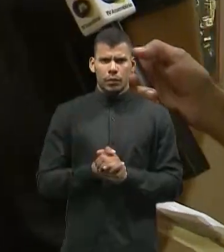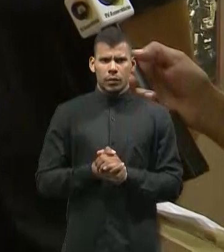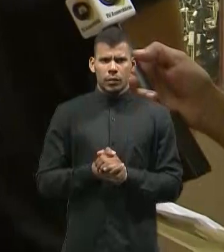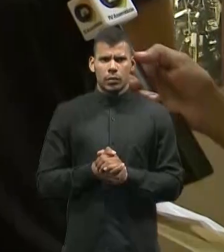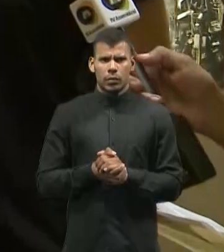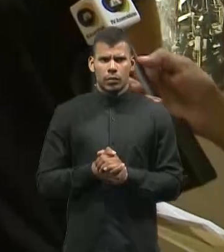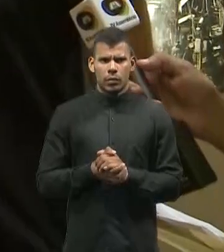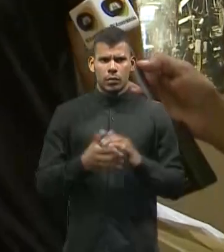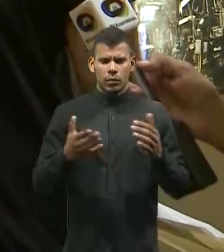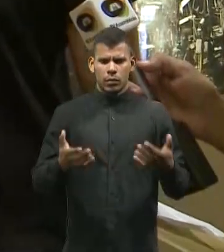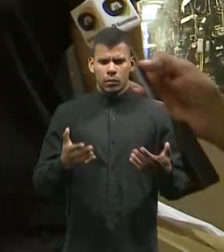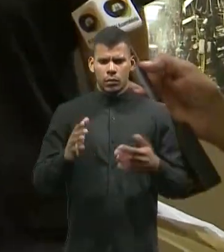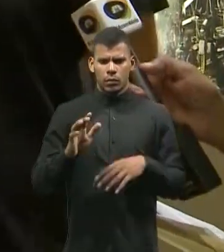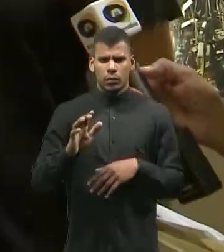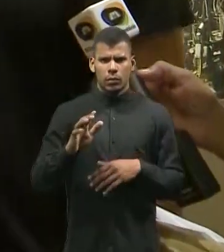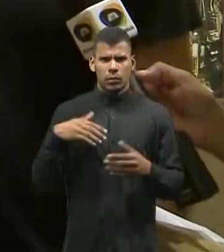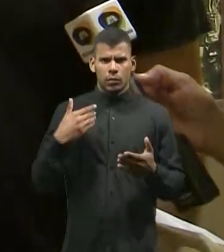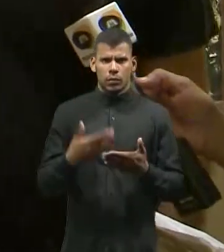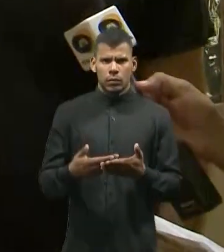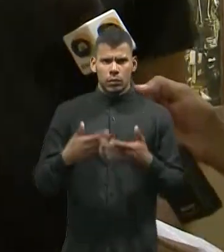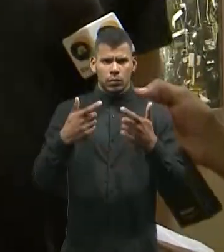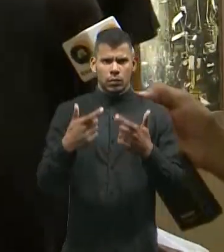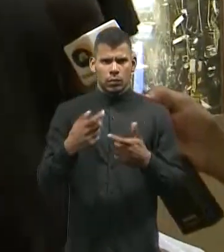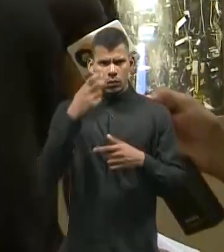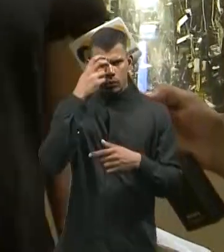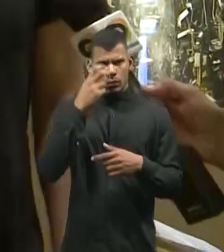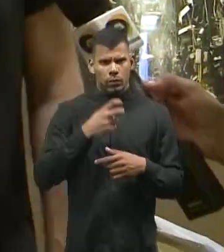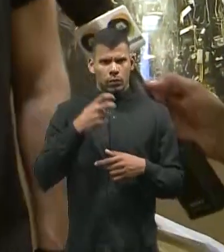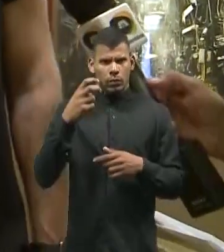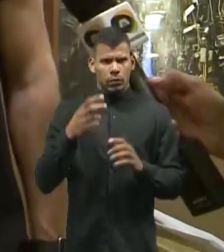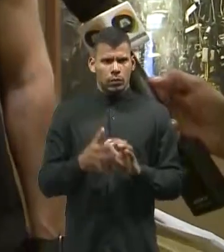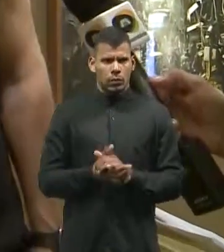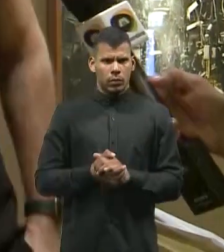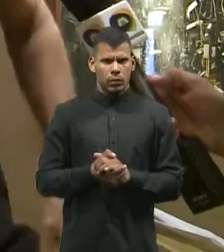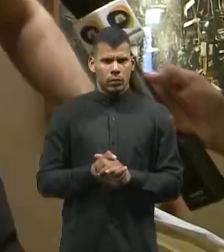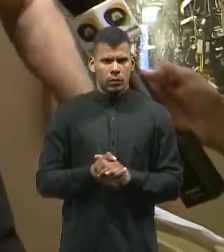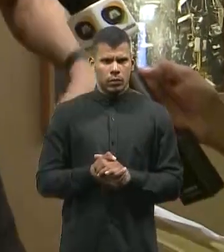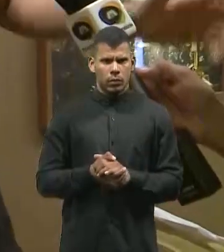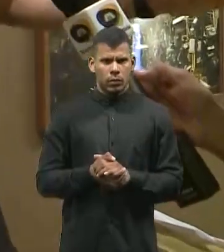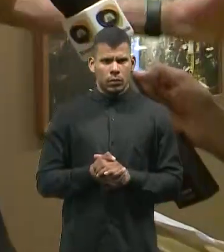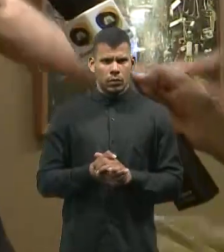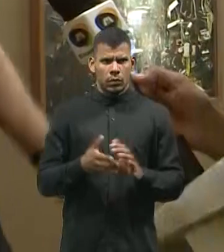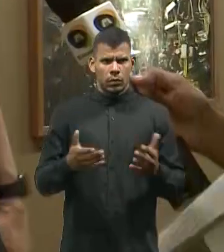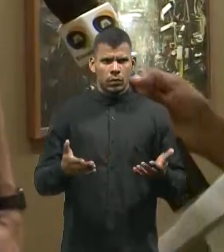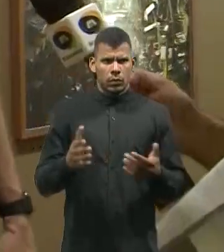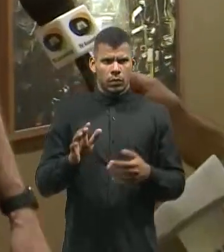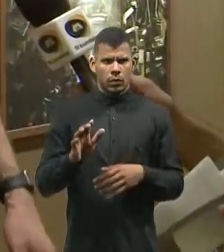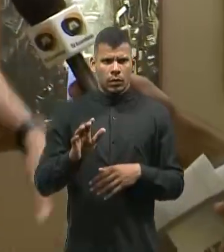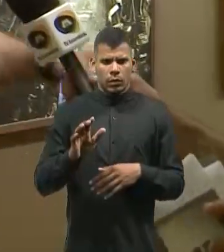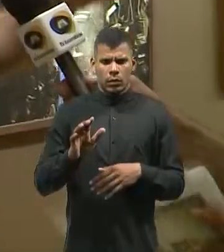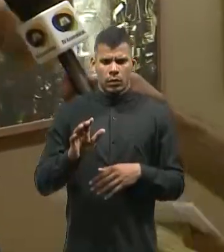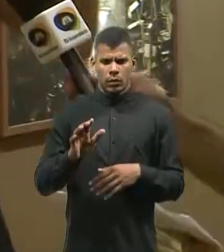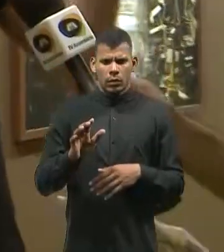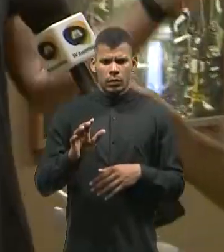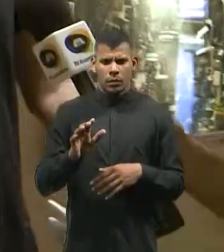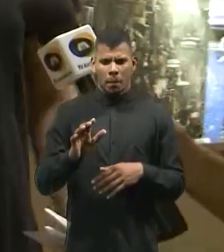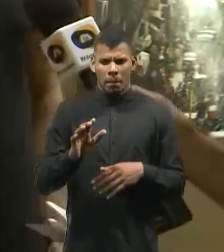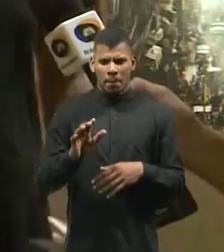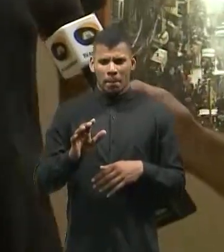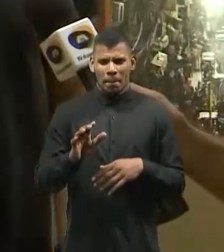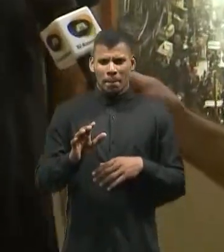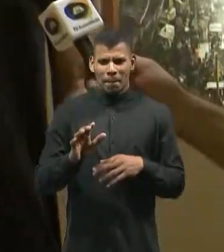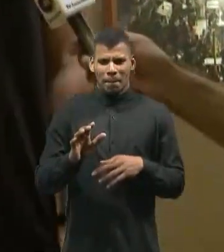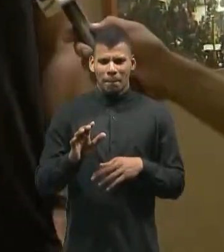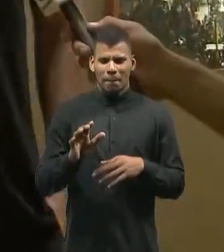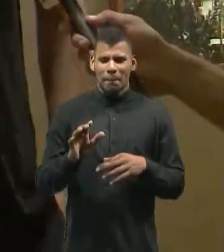sentido. Até a cultura local, a tradição deles que a gente vai rodar e vai passar por vários rituais e toda essa